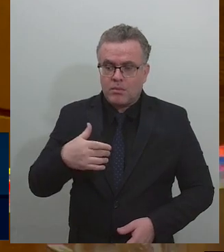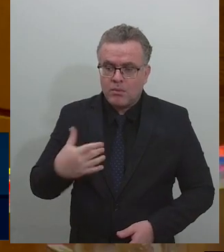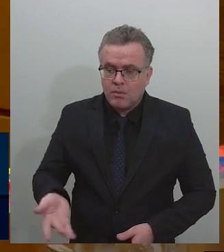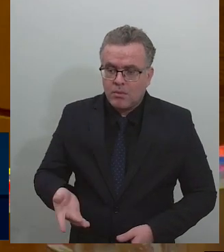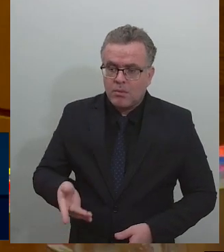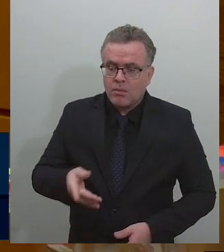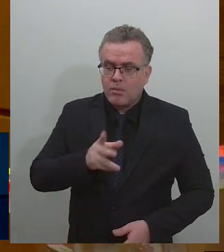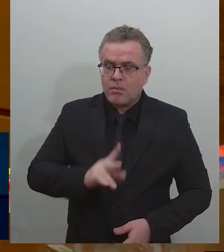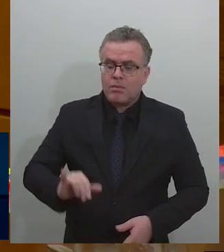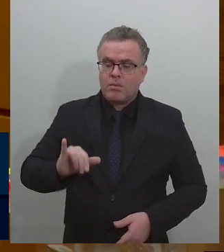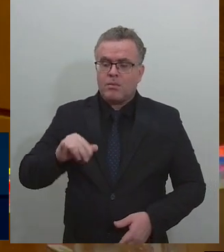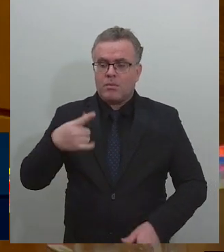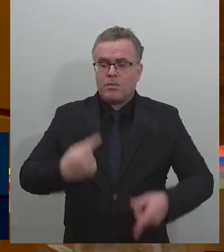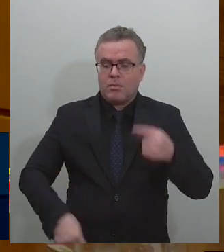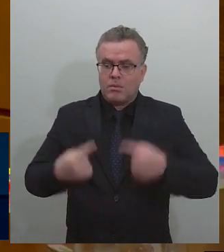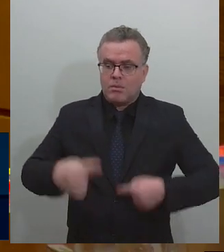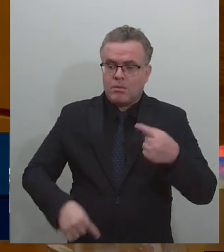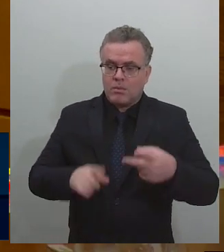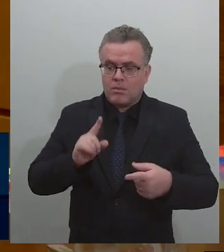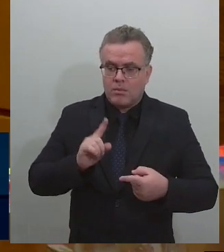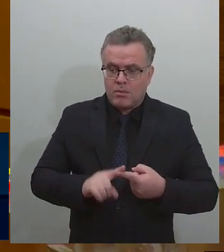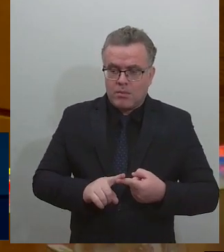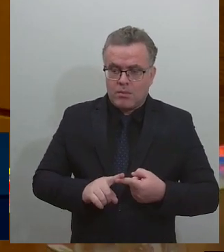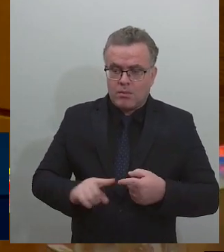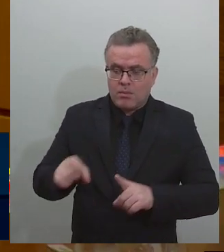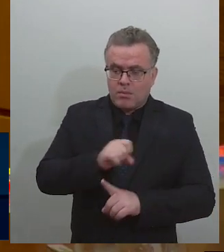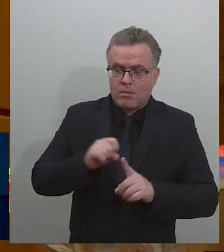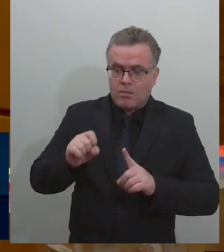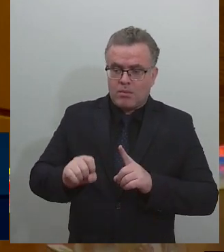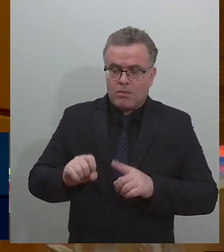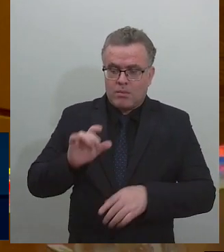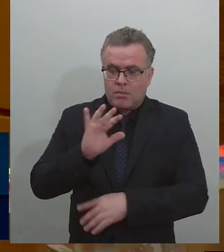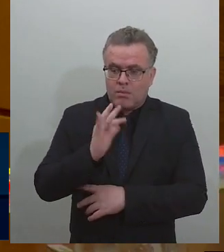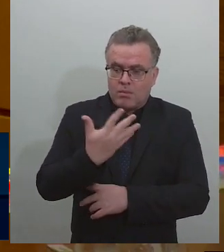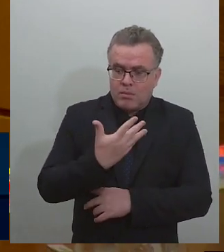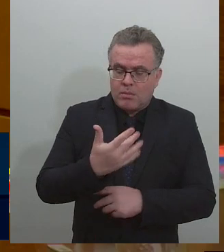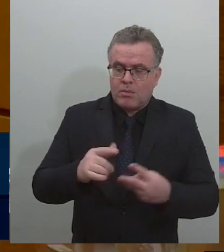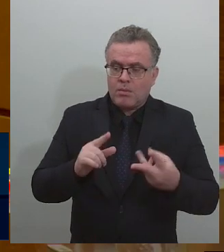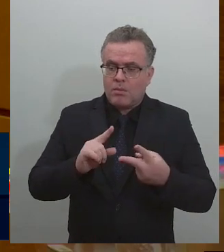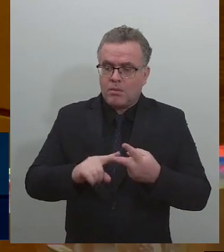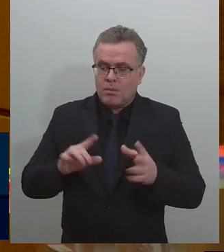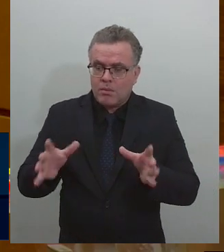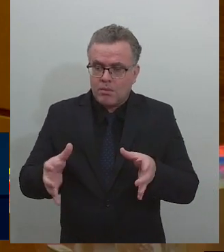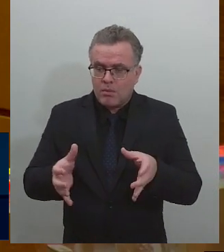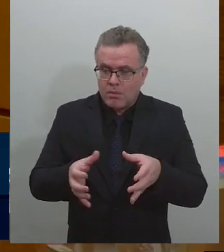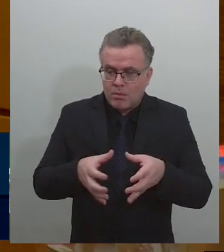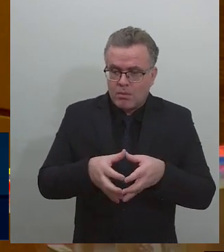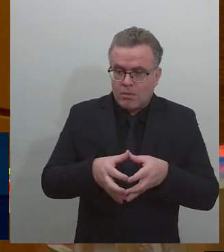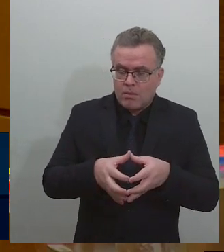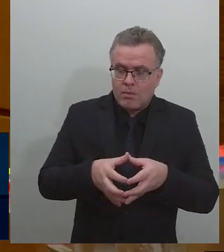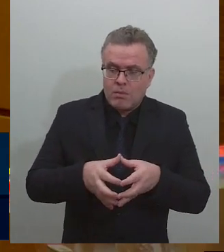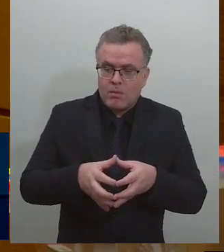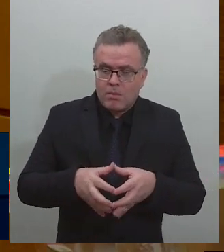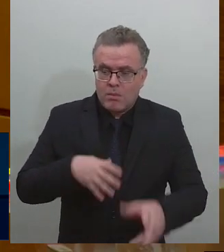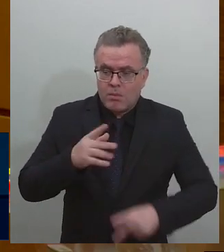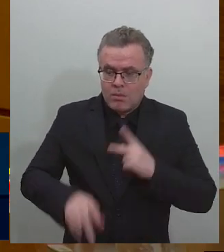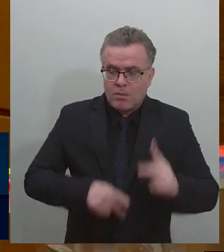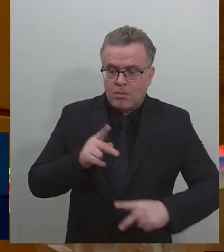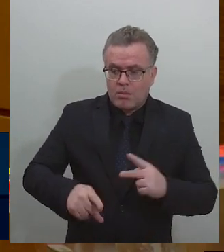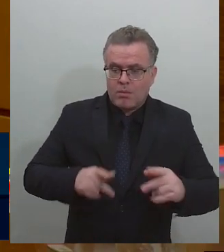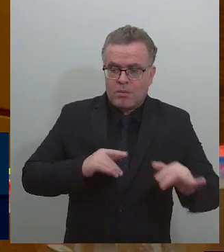como socioambiental, comunidades tradicionais e povos originários e movimentos agrários, né, no